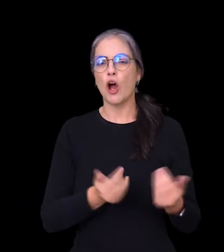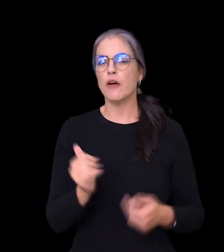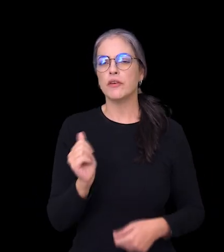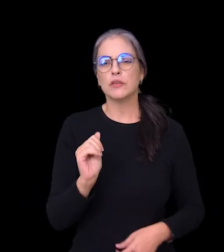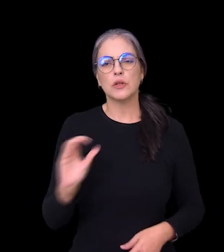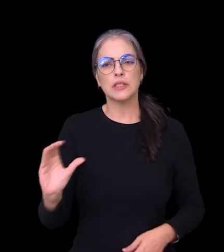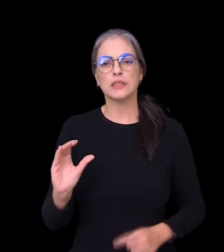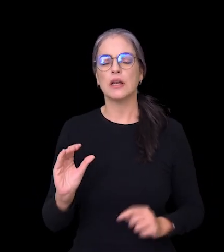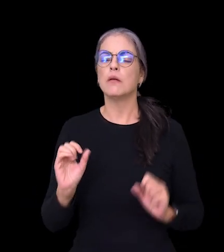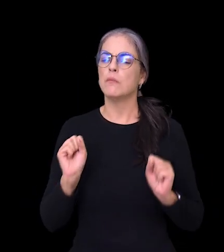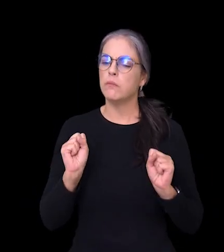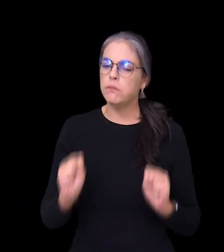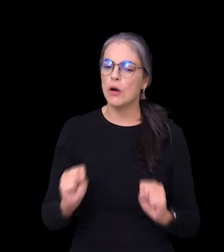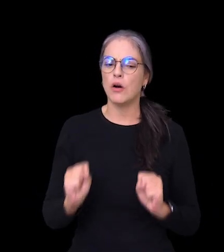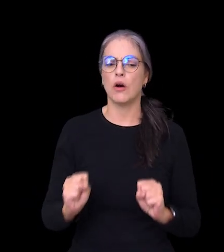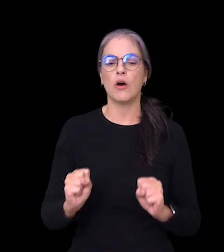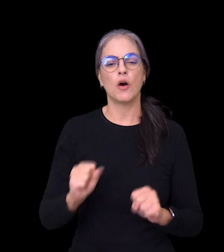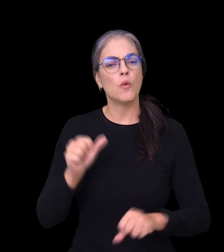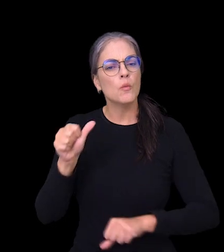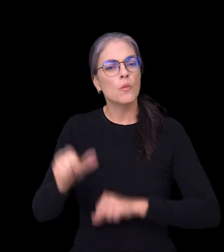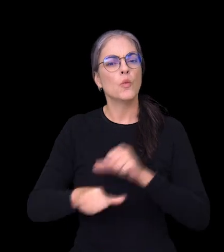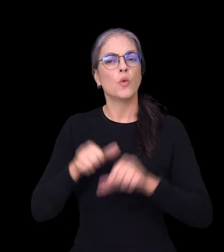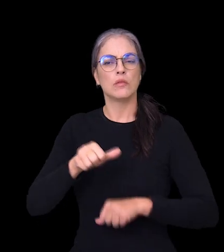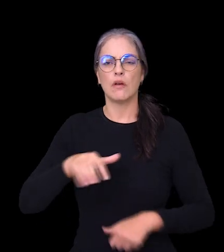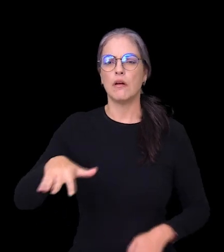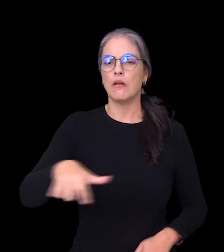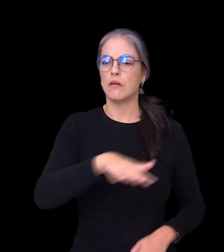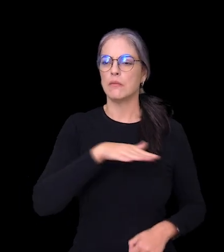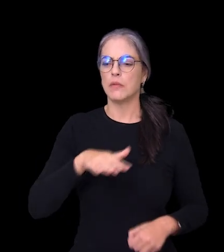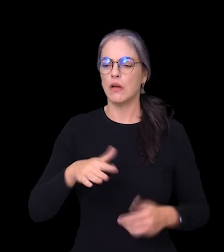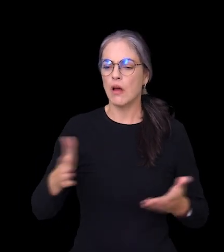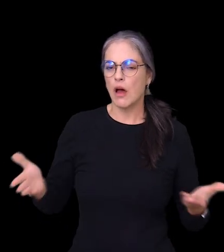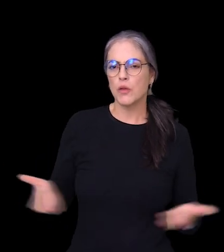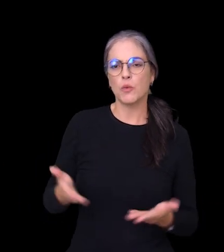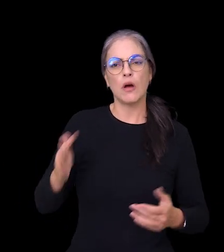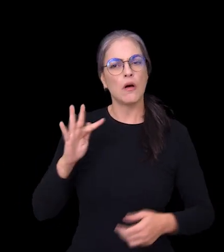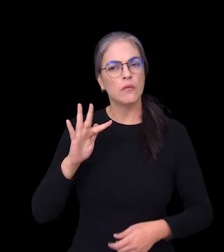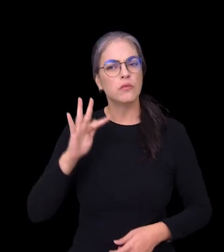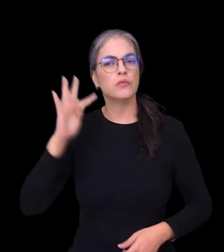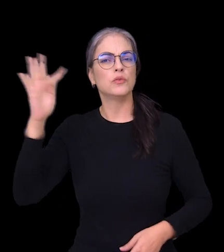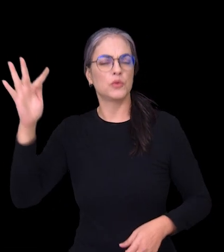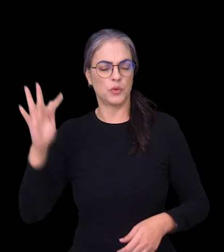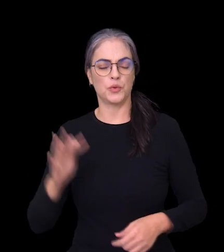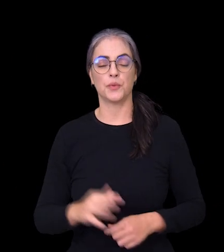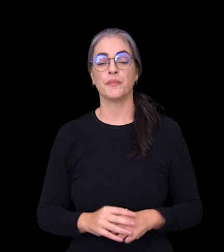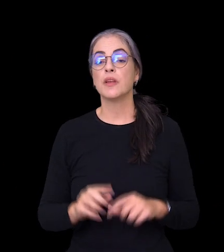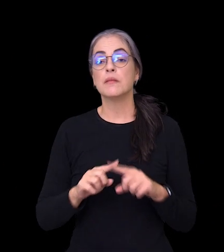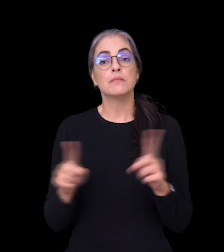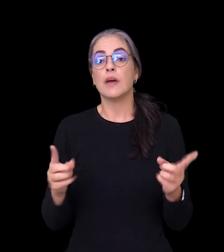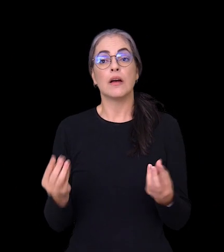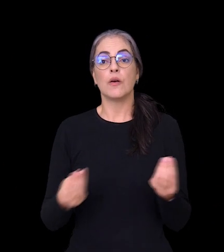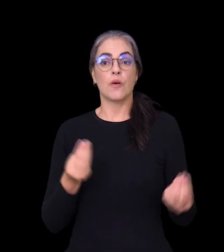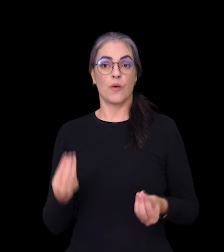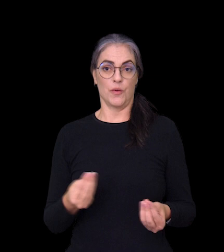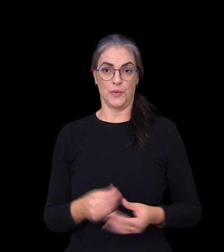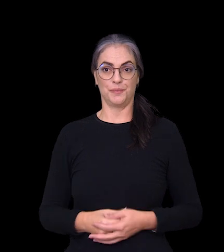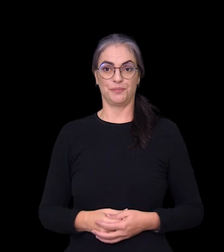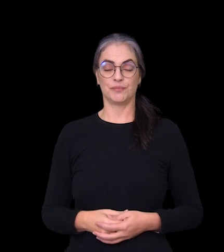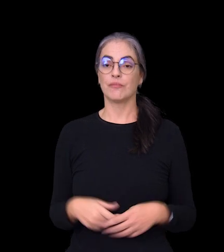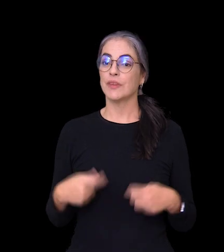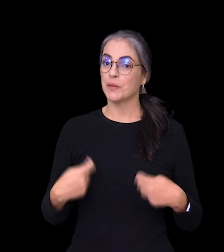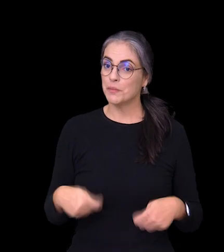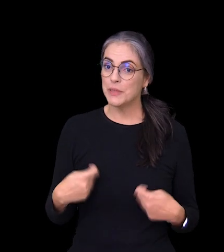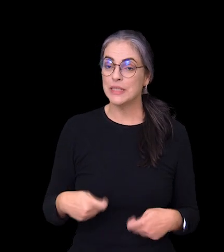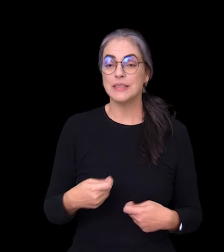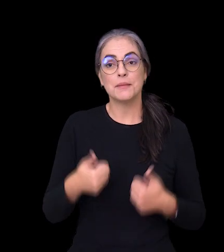que podem transformar realidades no presente e no futuro, mas que para que possam fazer isso, precisam encontrar um ambiente